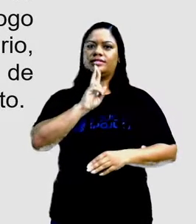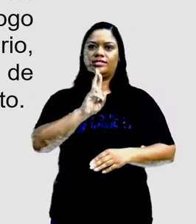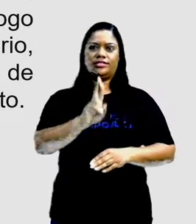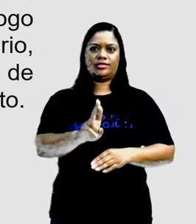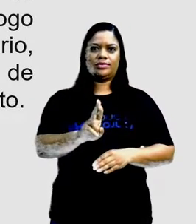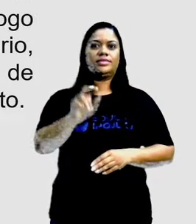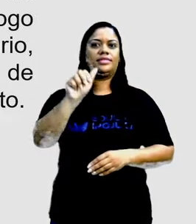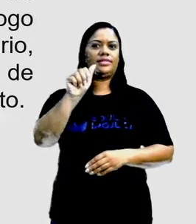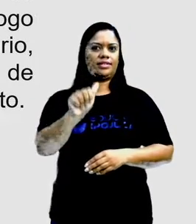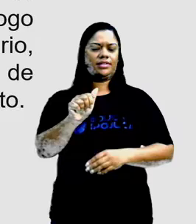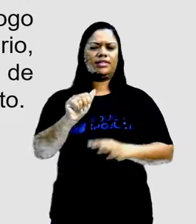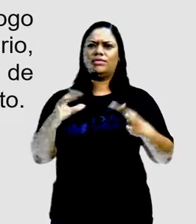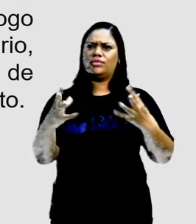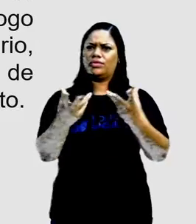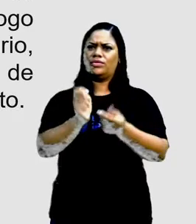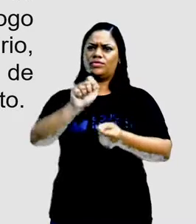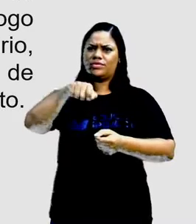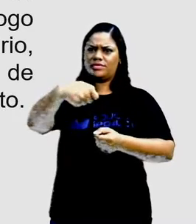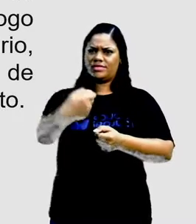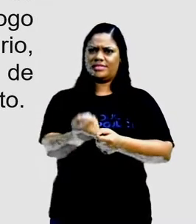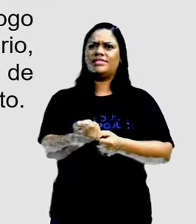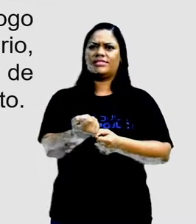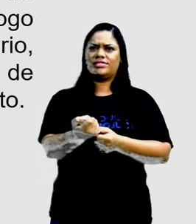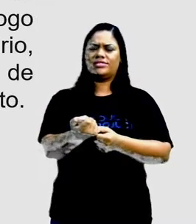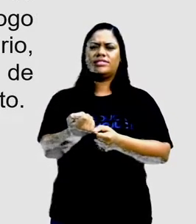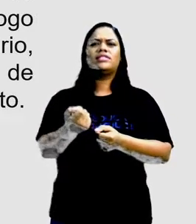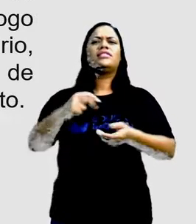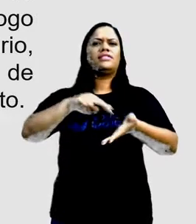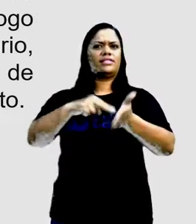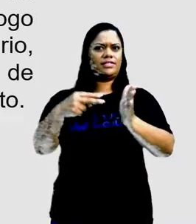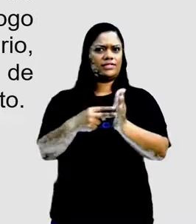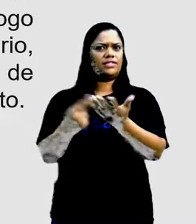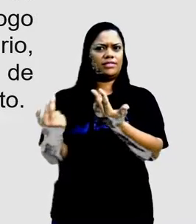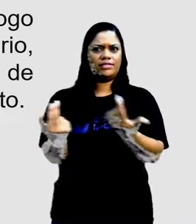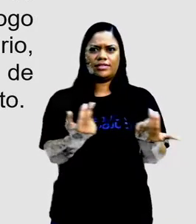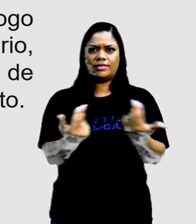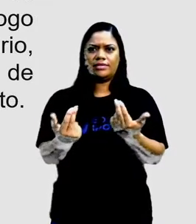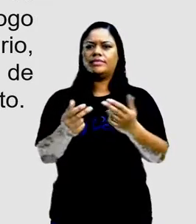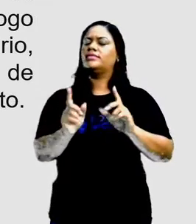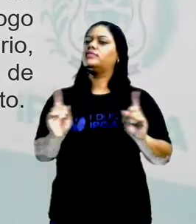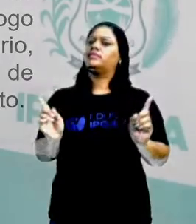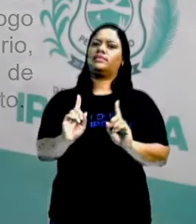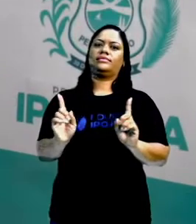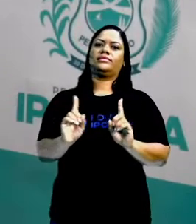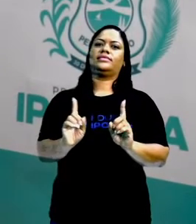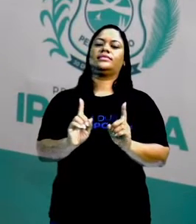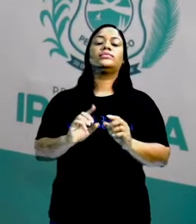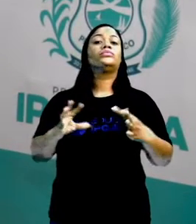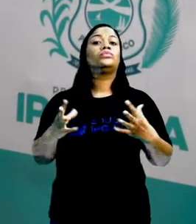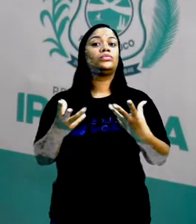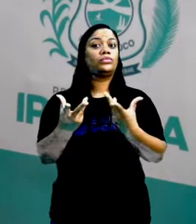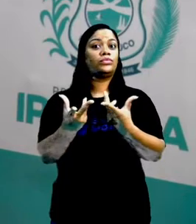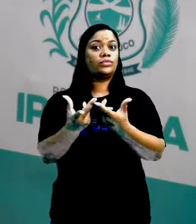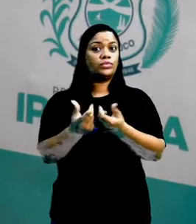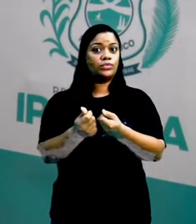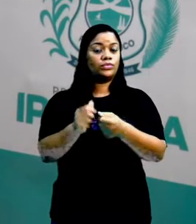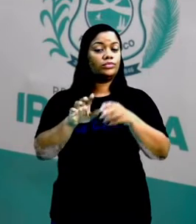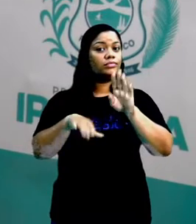responder a letra A. Todos os sinais de pontuação têm a mesma função? Claro que não, né, gente? Tudo depende